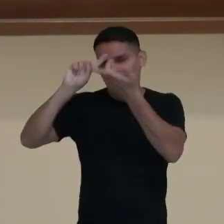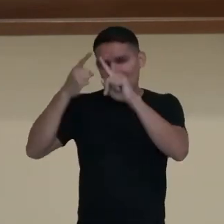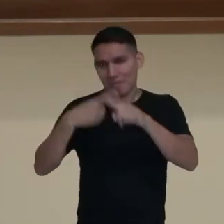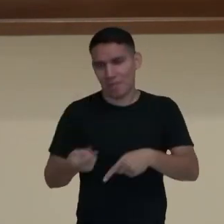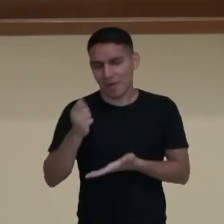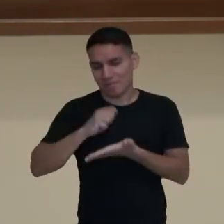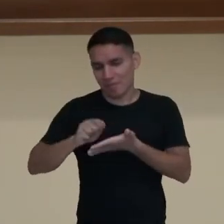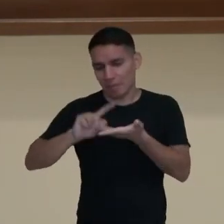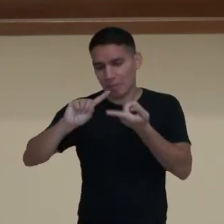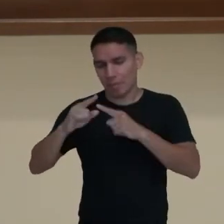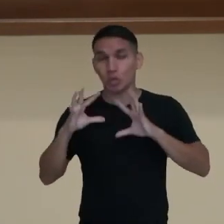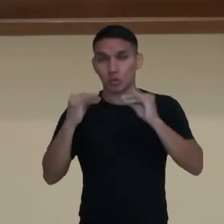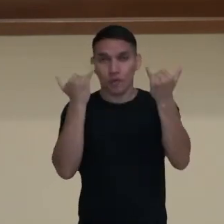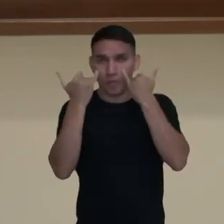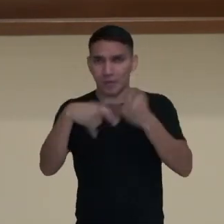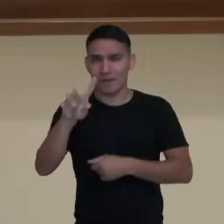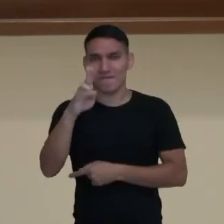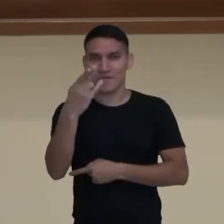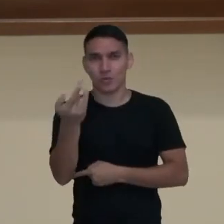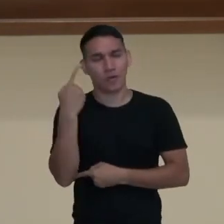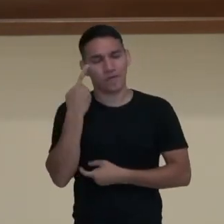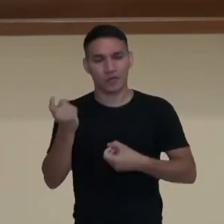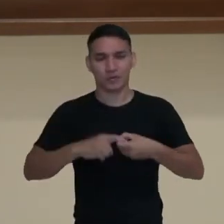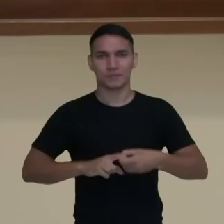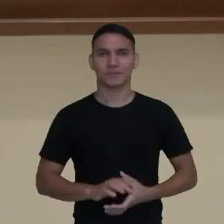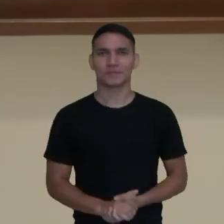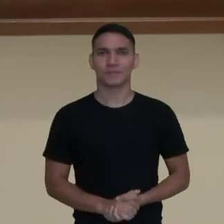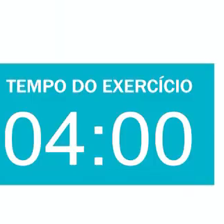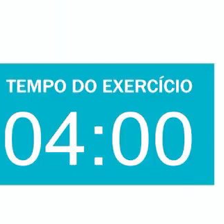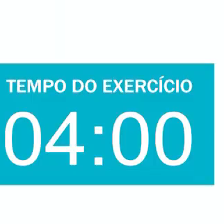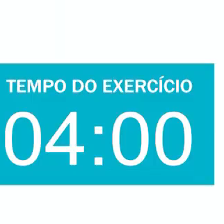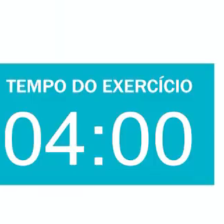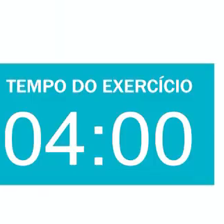organizar todas as informações que você viu. Com você, então.